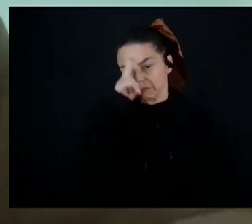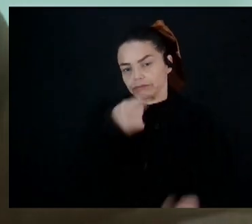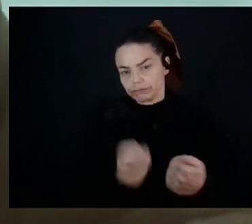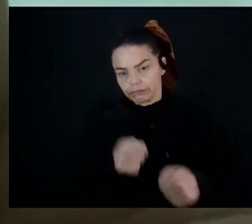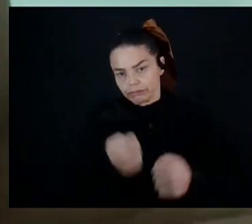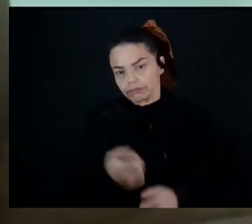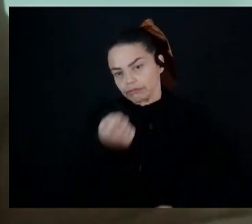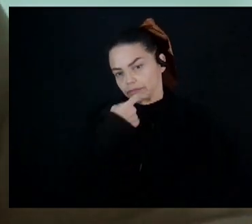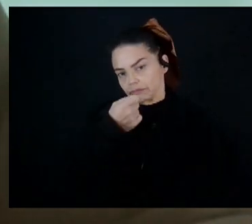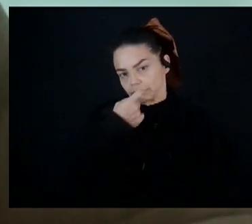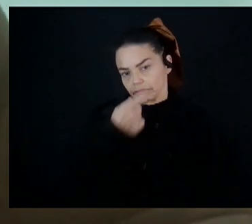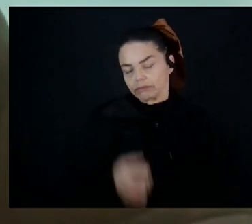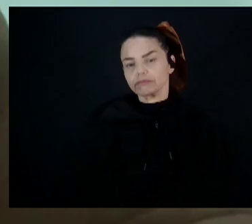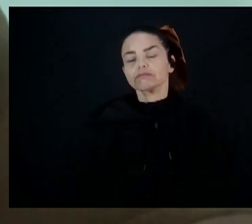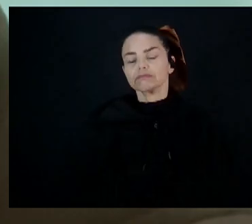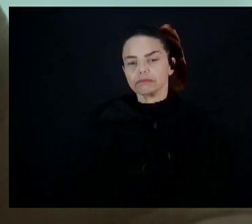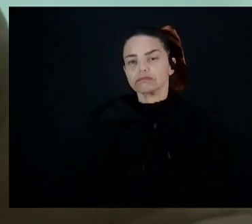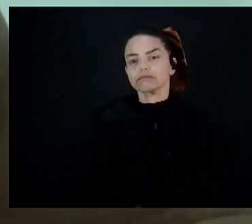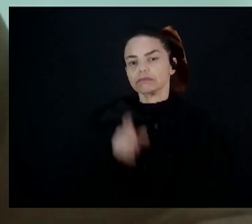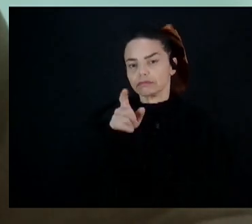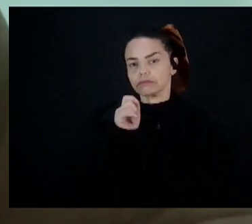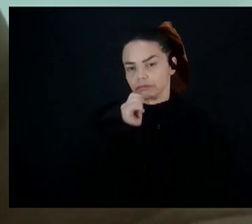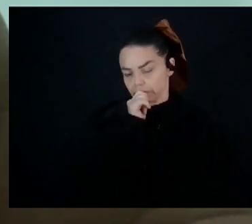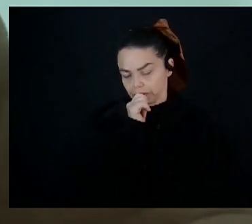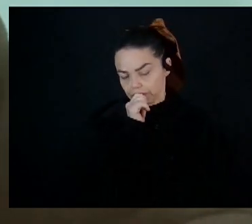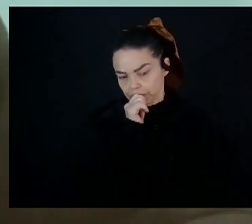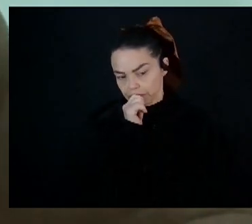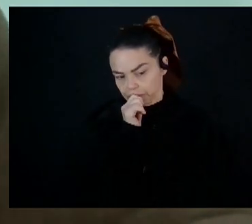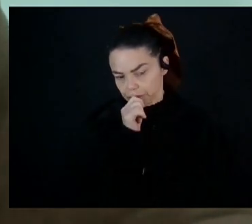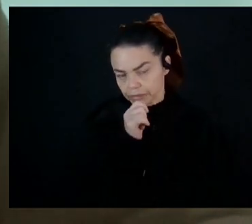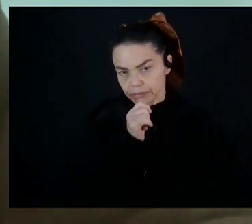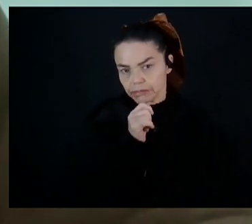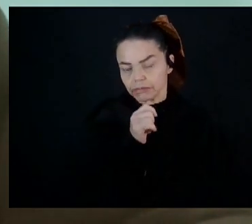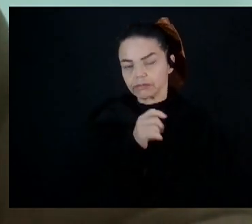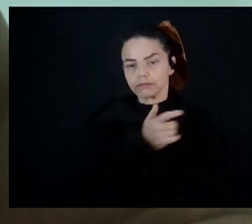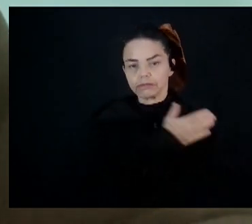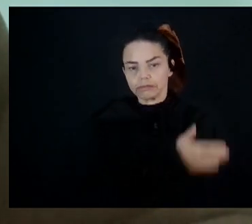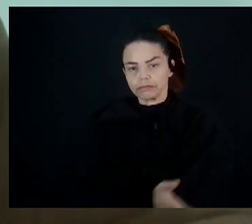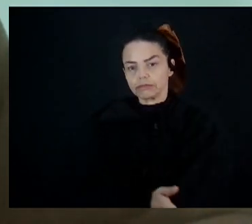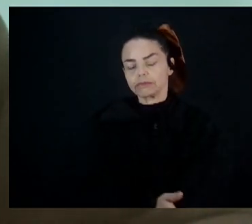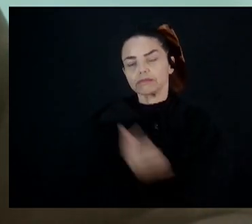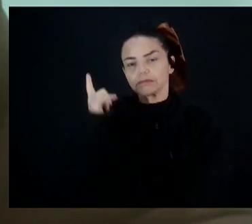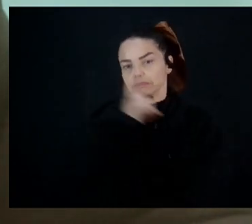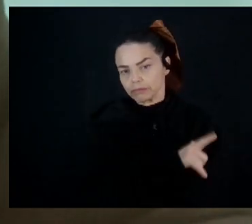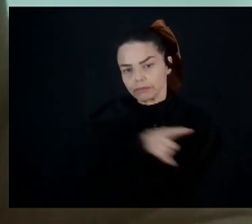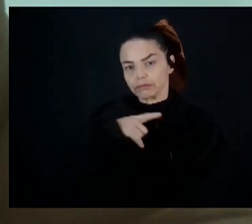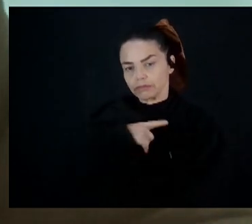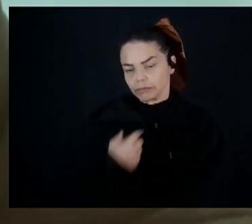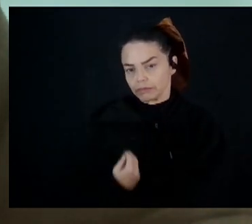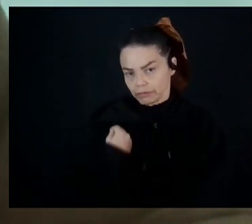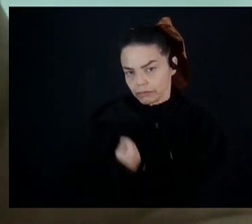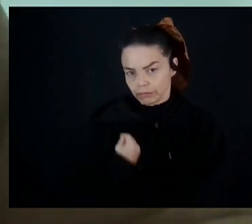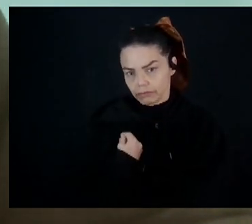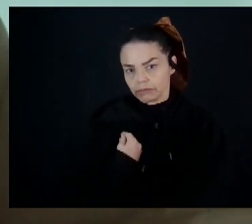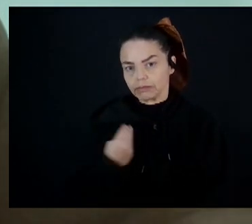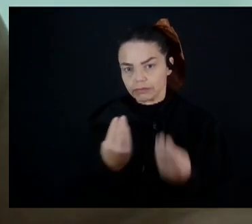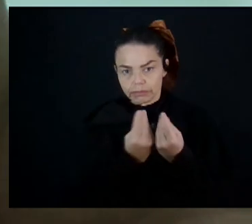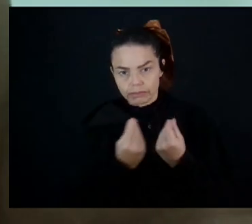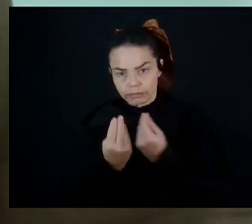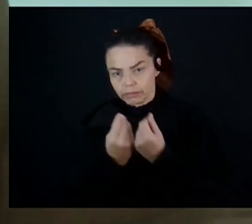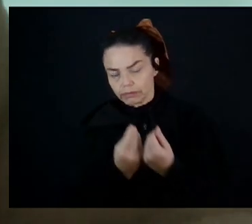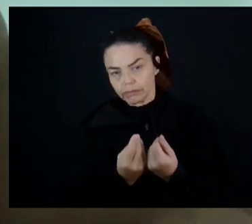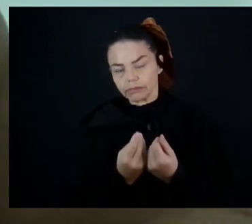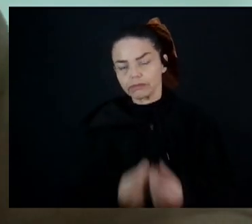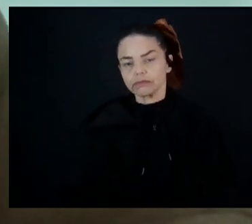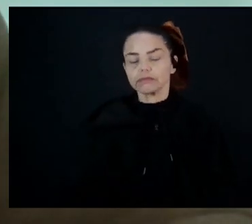medicamento para situações que são de hábito, de você conseguir ter uma vida, né, de qualidade, e aí saiu